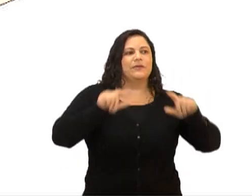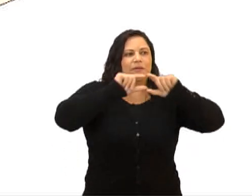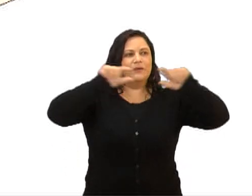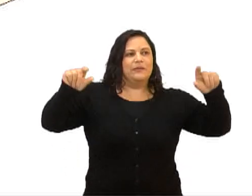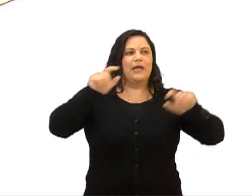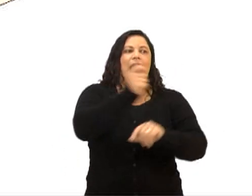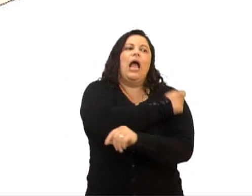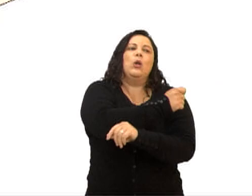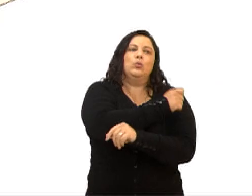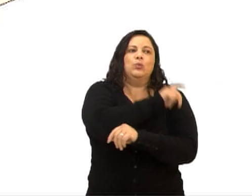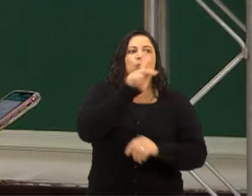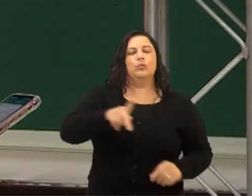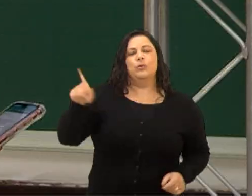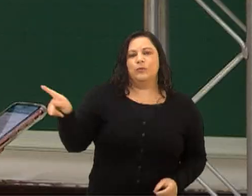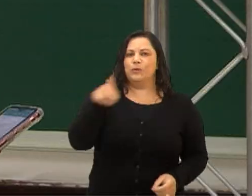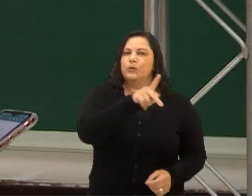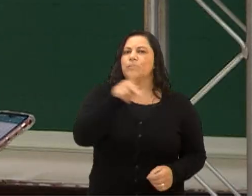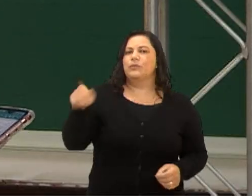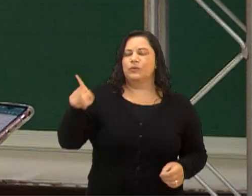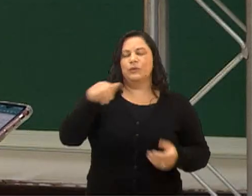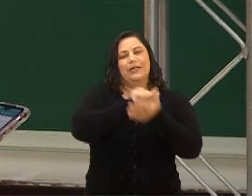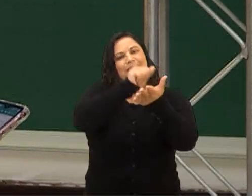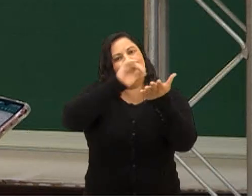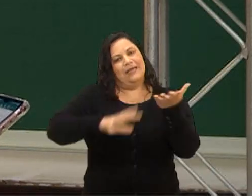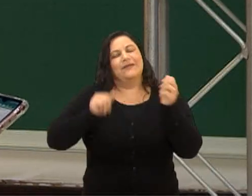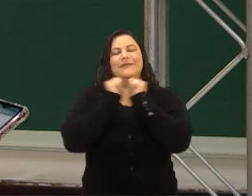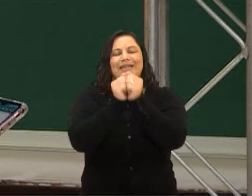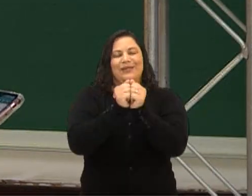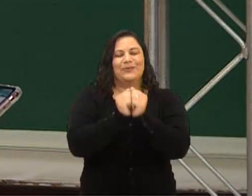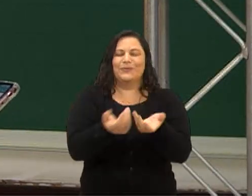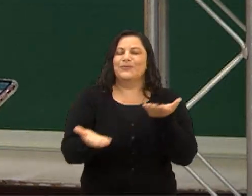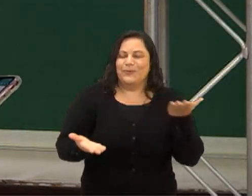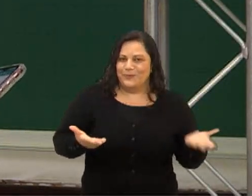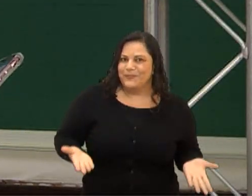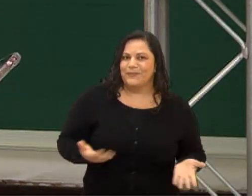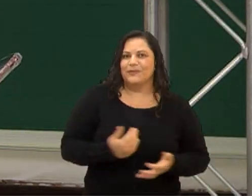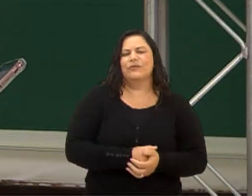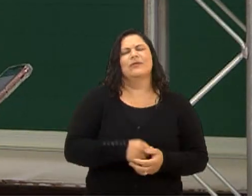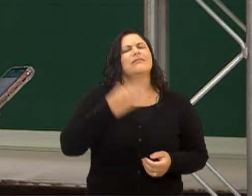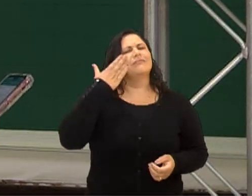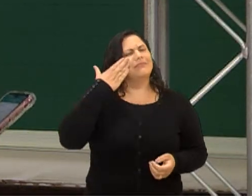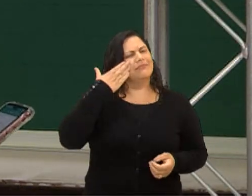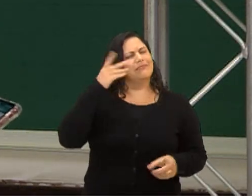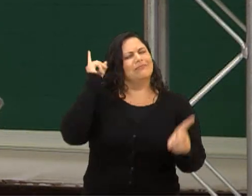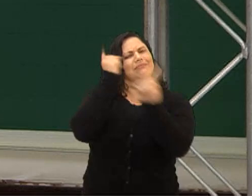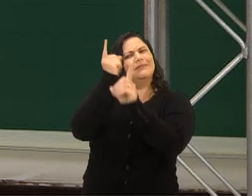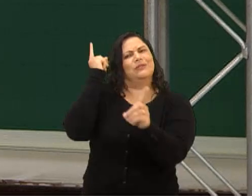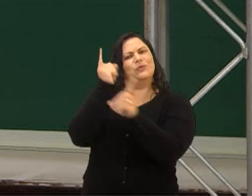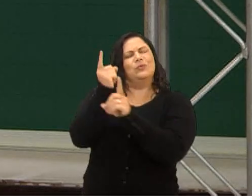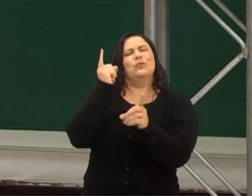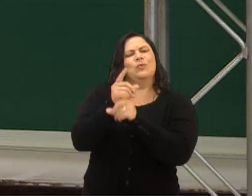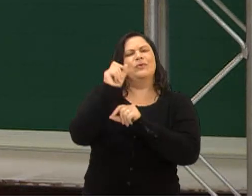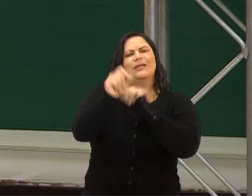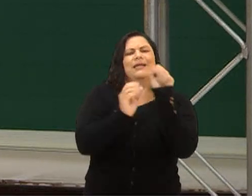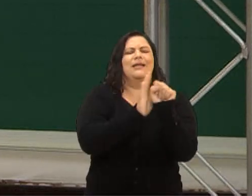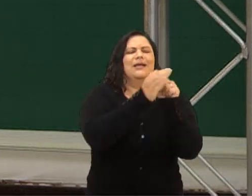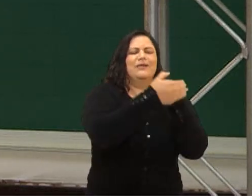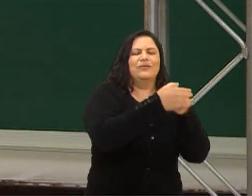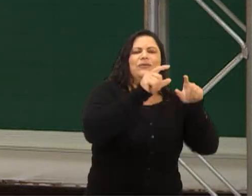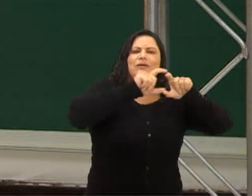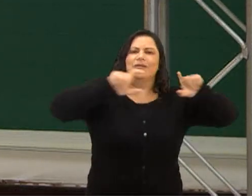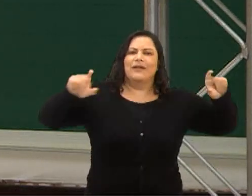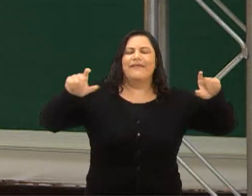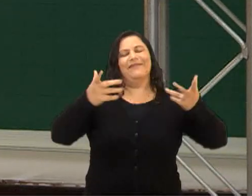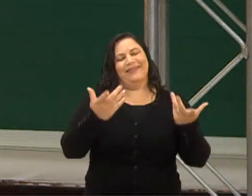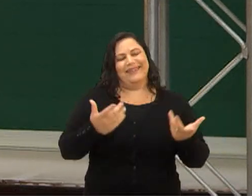Eu posso perguntar quem farão as atividades juntos? E aí eu descubro quem é o sujeito da minha frase. Nesse caso, eu